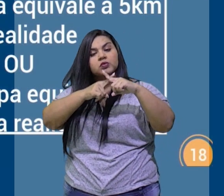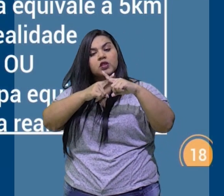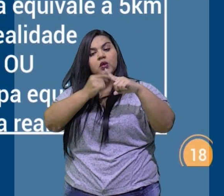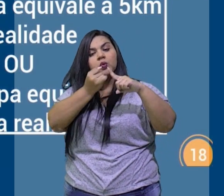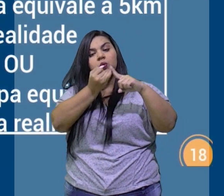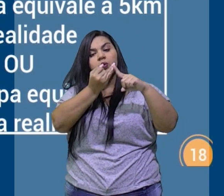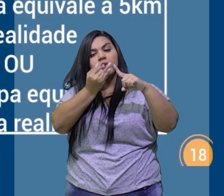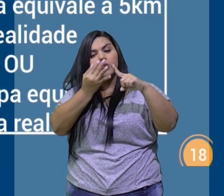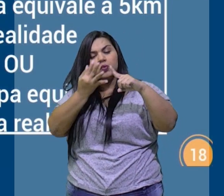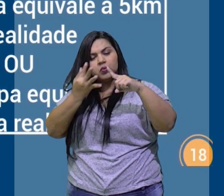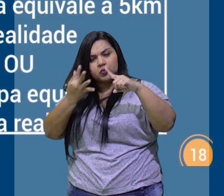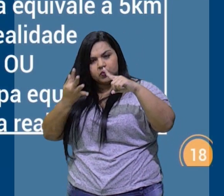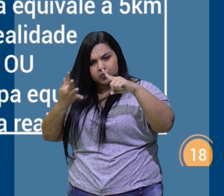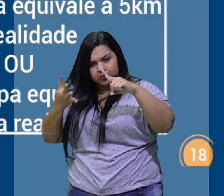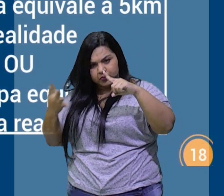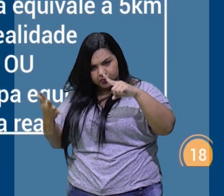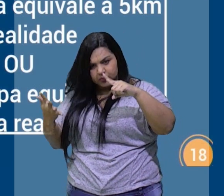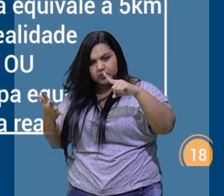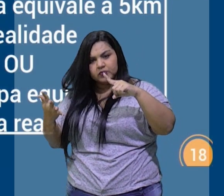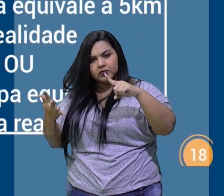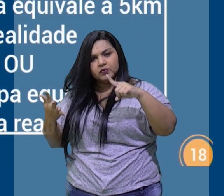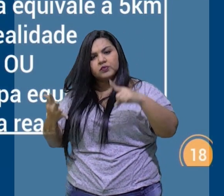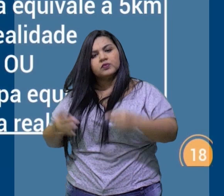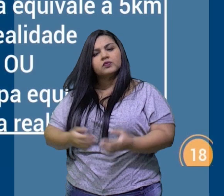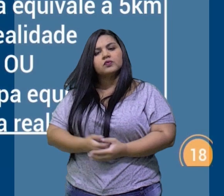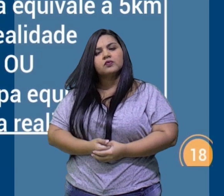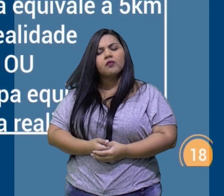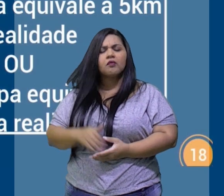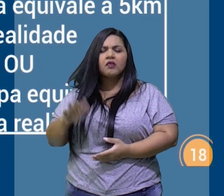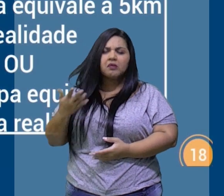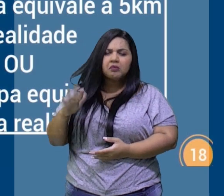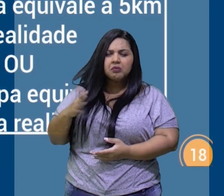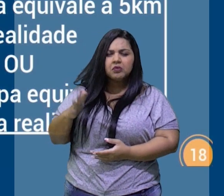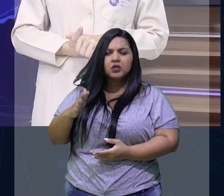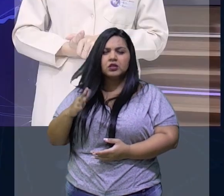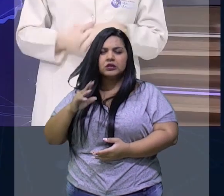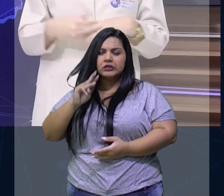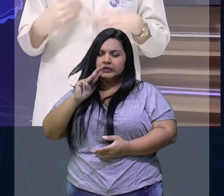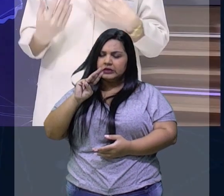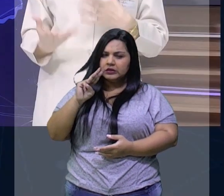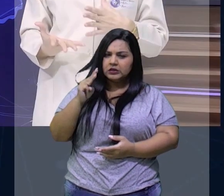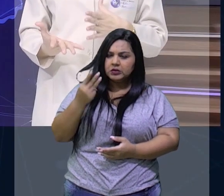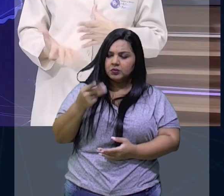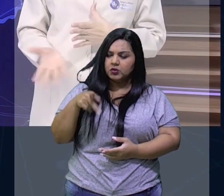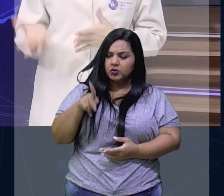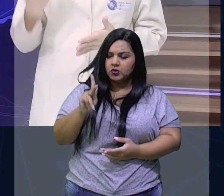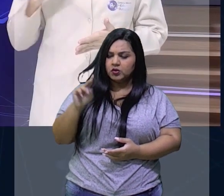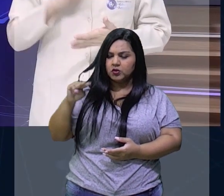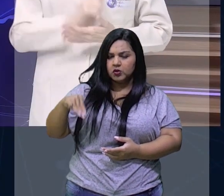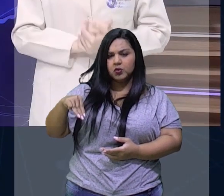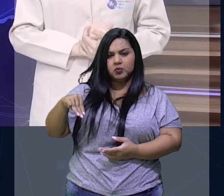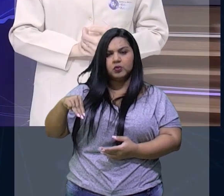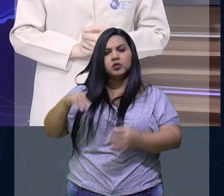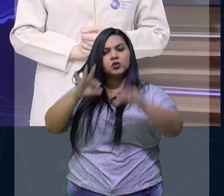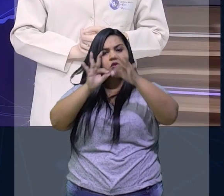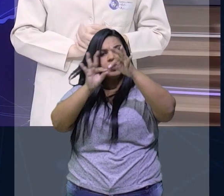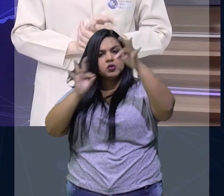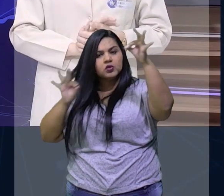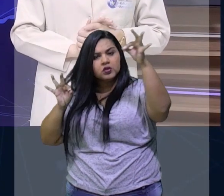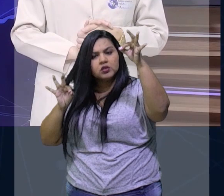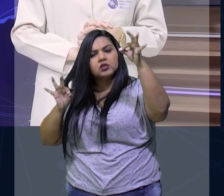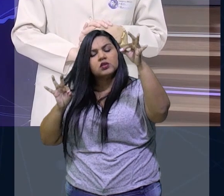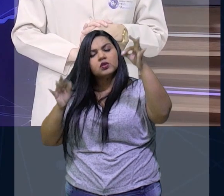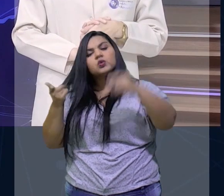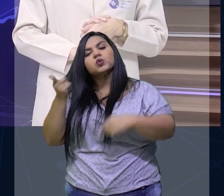aquela representação naquele mapa, né? Então, a gente tem ali mais ou menos 3.000 quilômetros de distância, né? Então, a partir desse cálculo, a gente